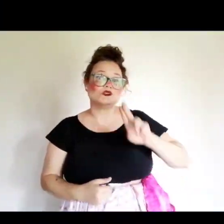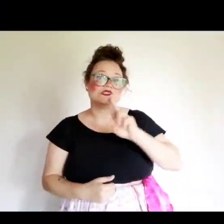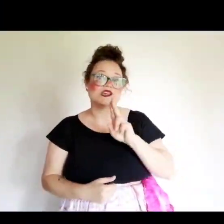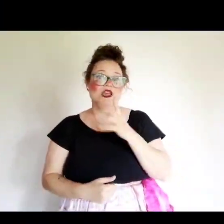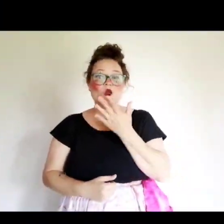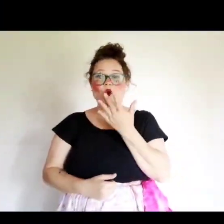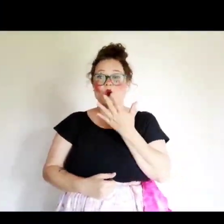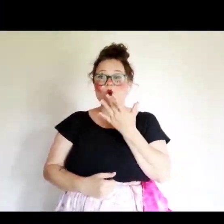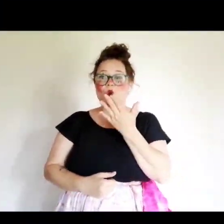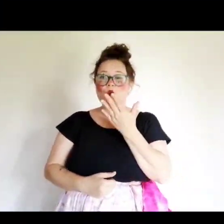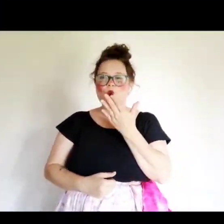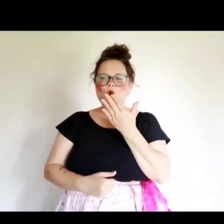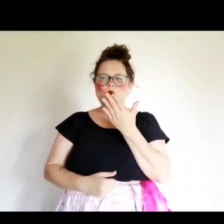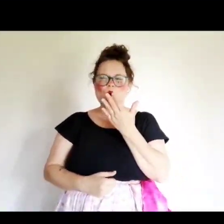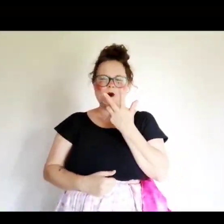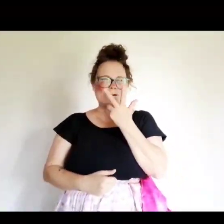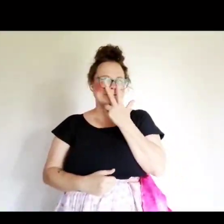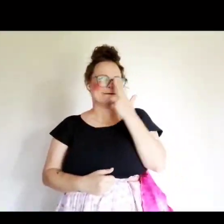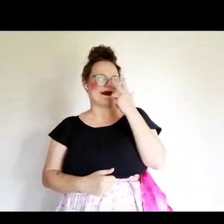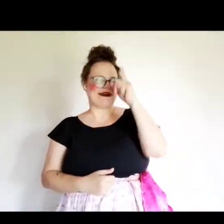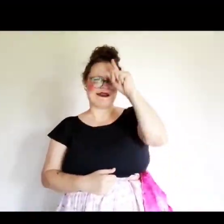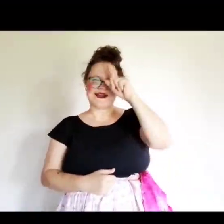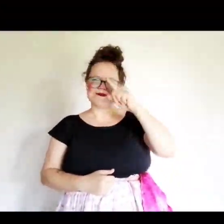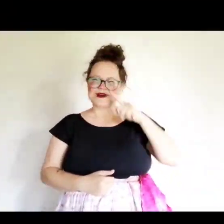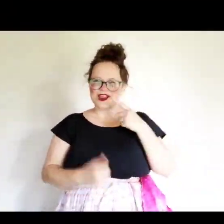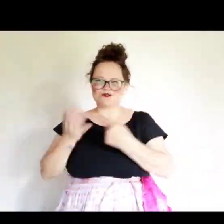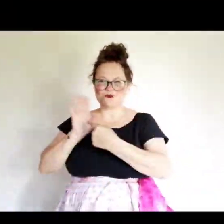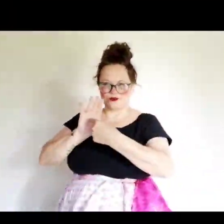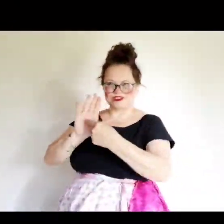cores mais amareladas. Eu vou mostrar um aqui para vocês.